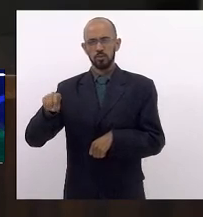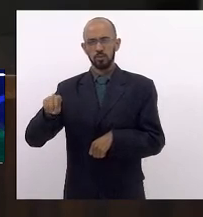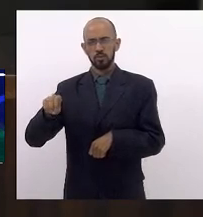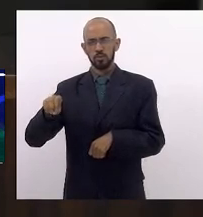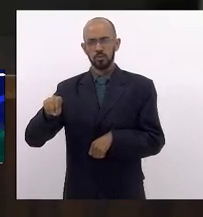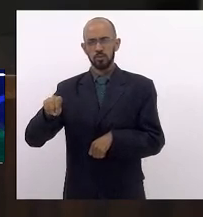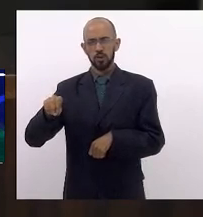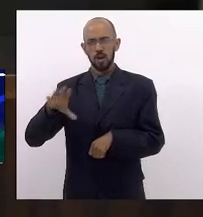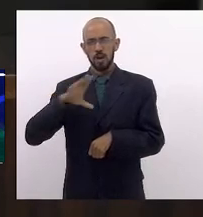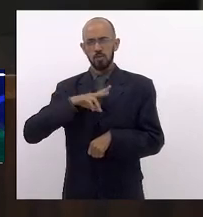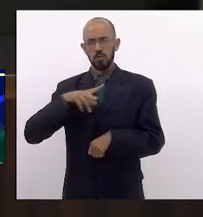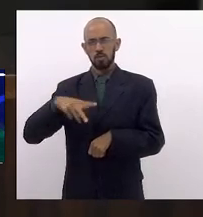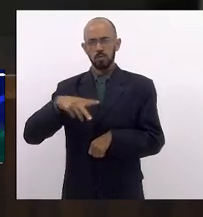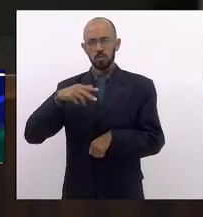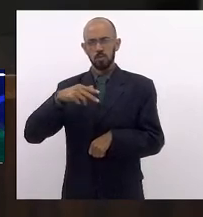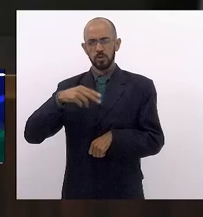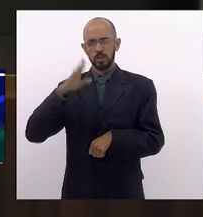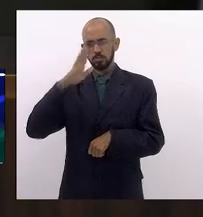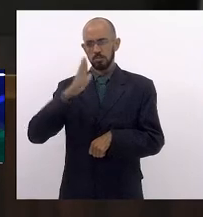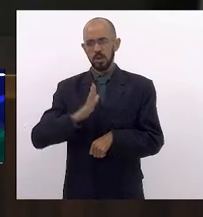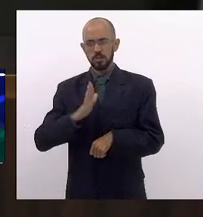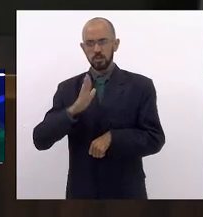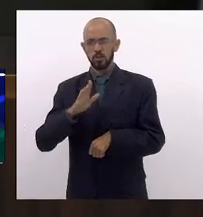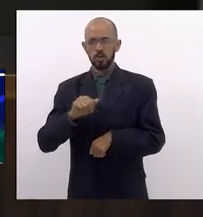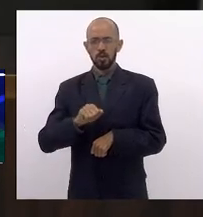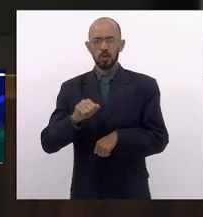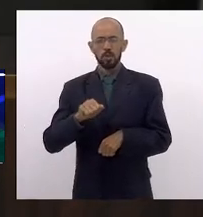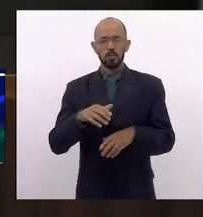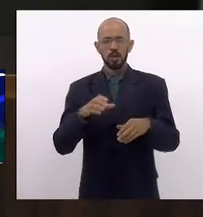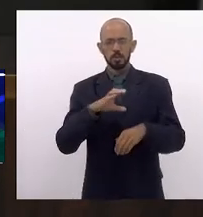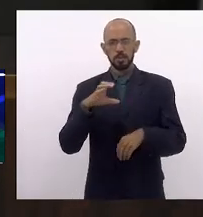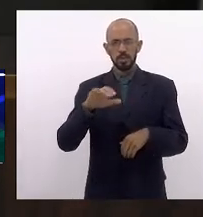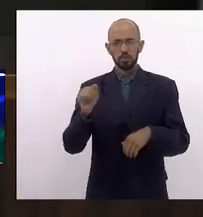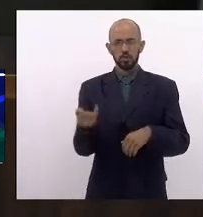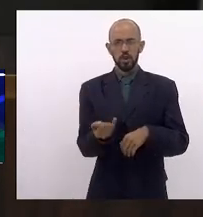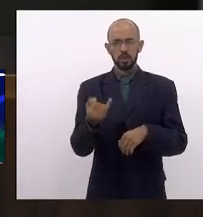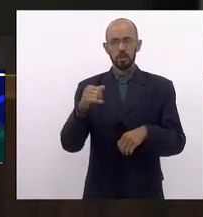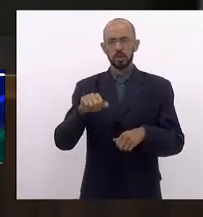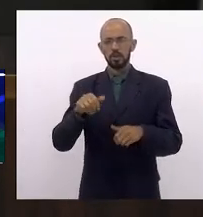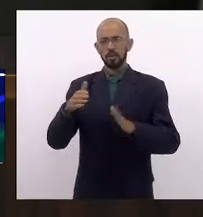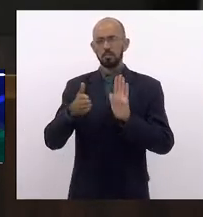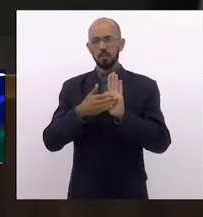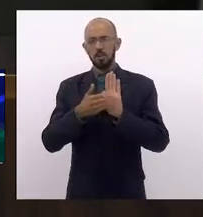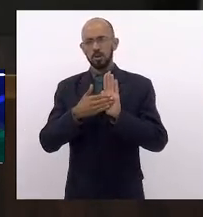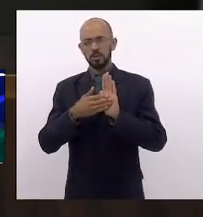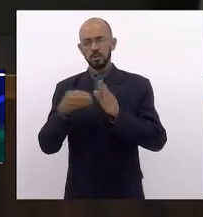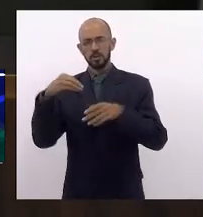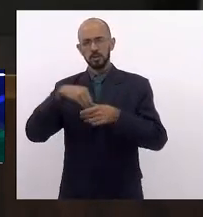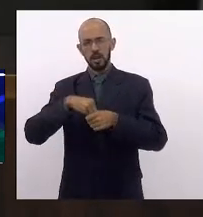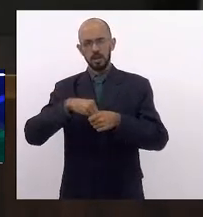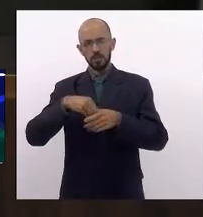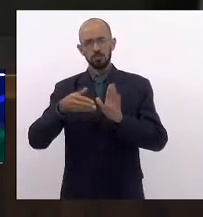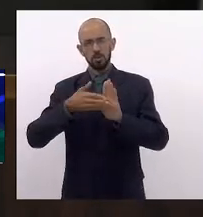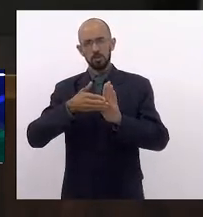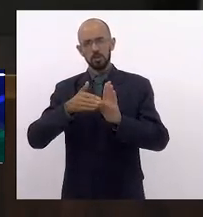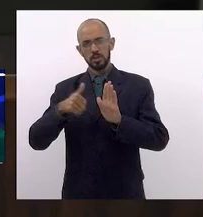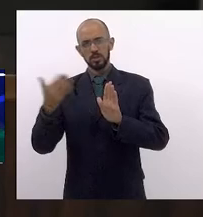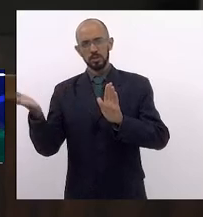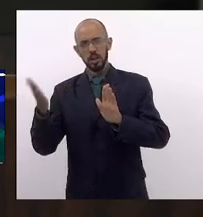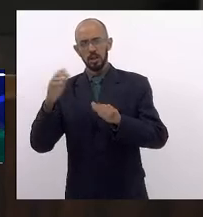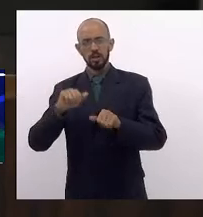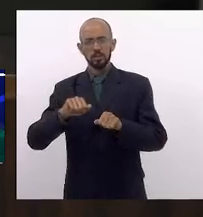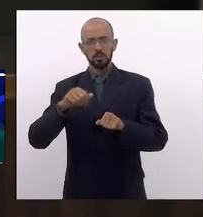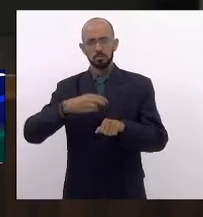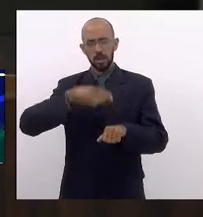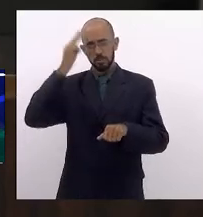luso-brasileira lusobras presente pareceres das comissões Quais são os dias de normas internas e proposições externas permite aparecer fala com a missão de passar